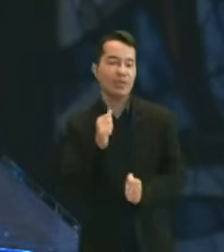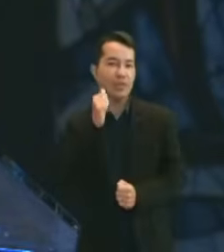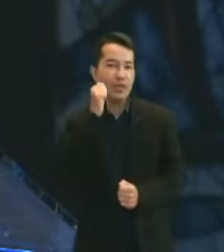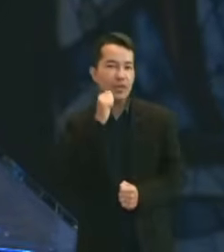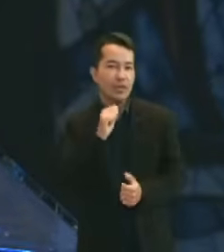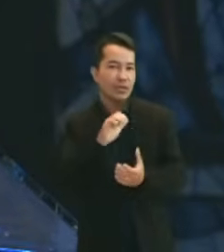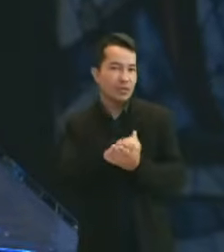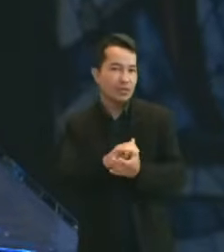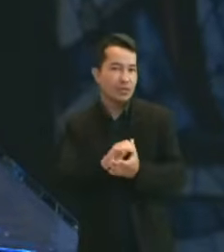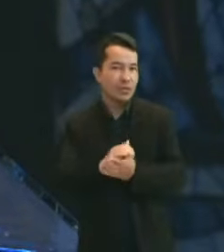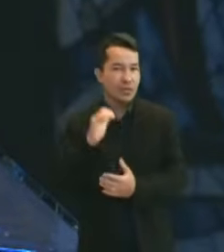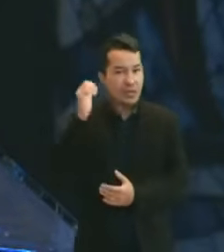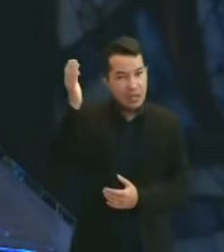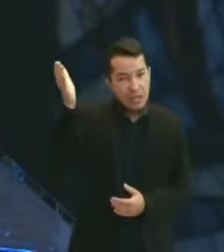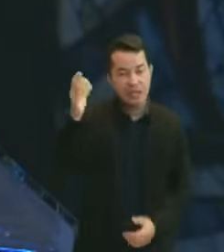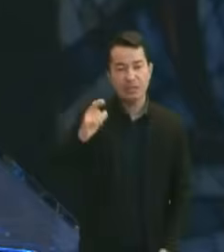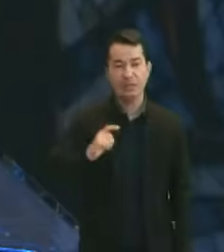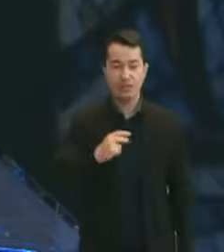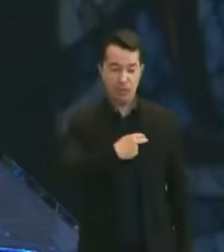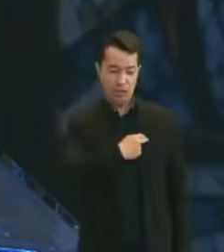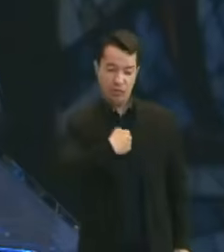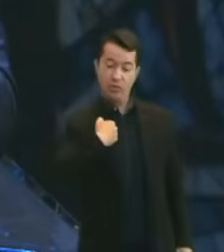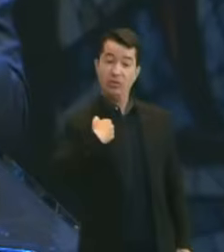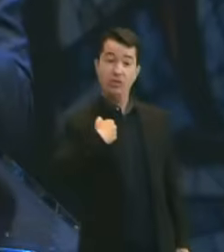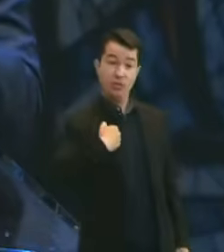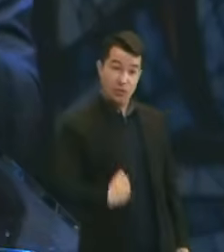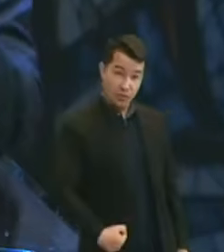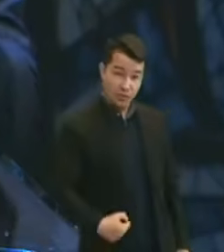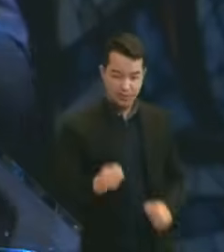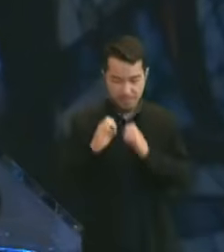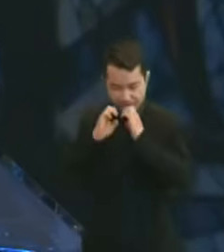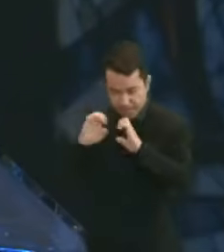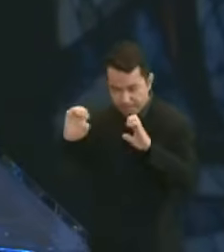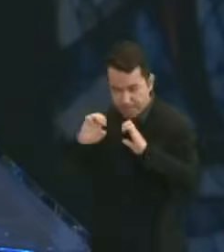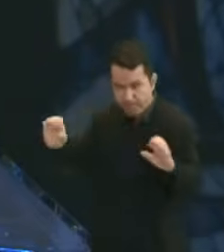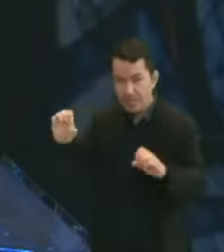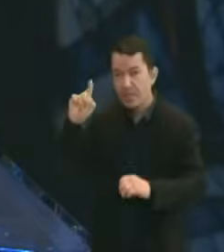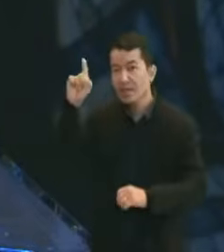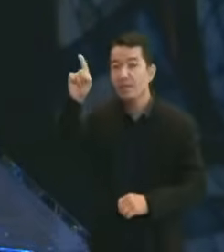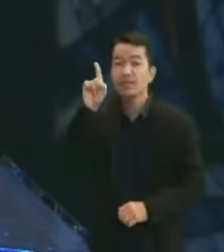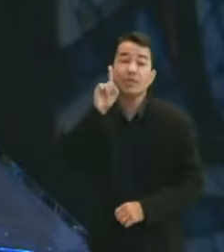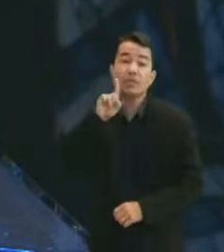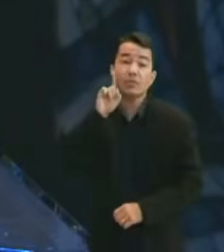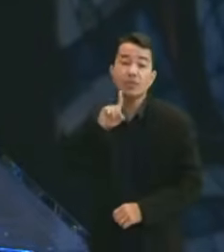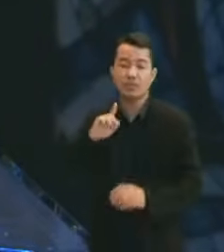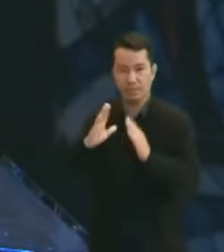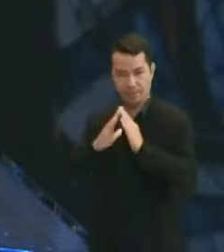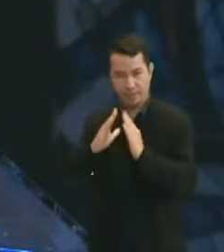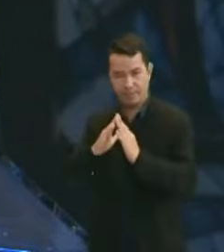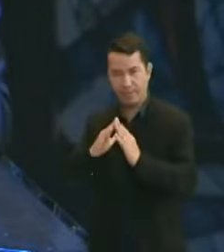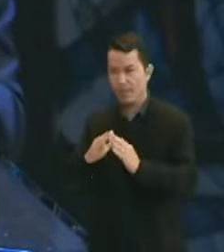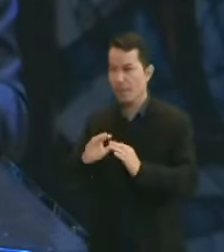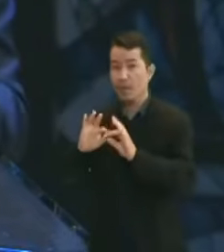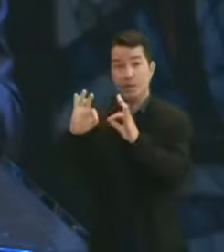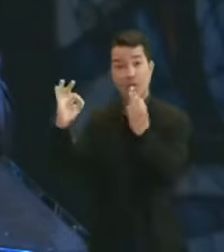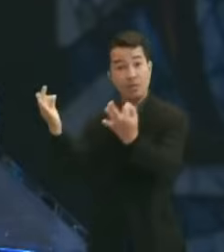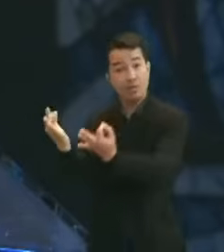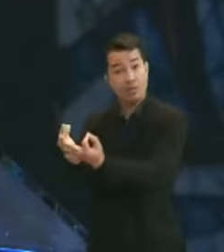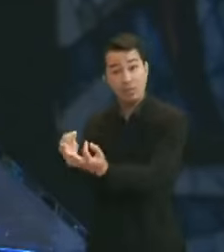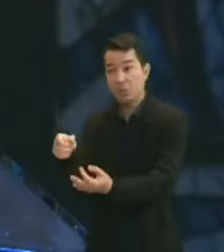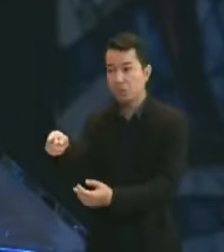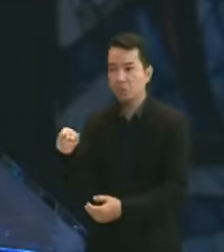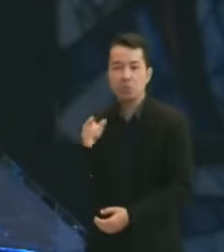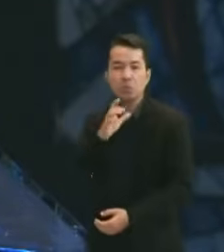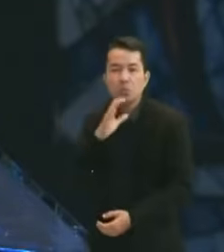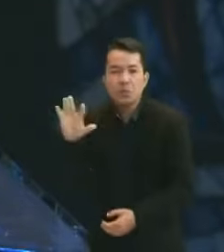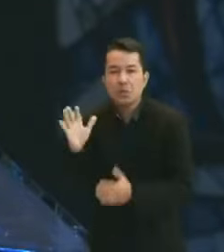estávamos evangelizando uma família chinesa. E essa família ela nunca tinha tido contato com o cristianismo, zero. Primeira vez